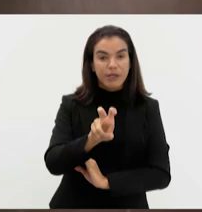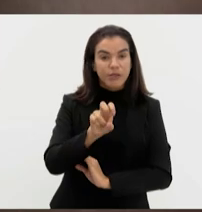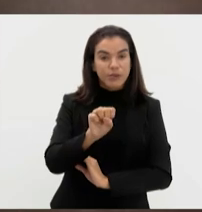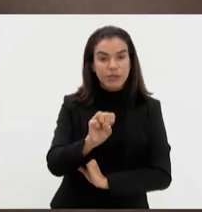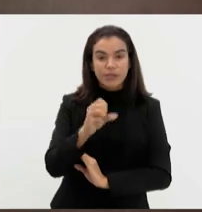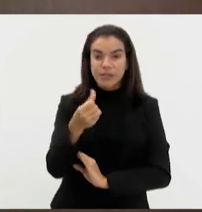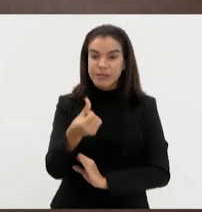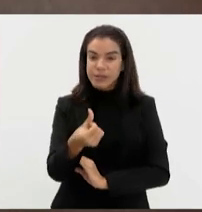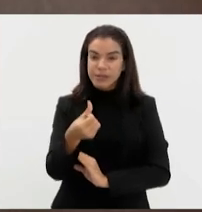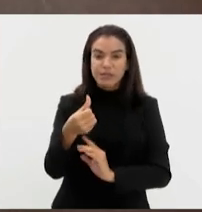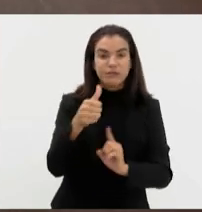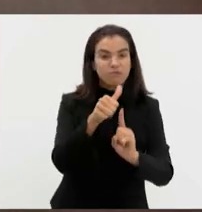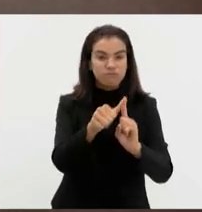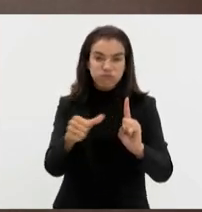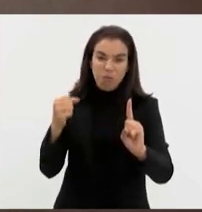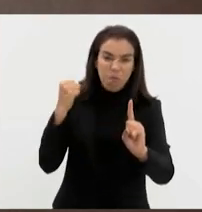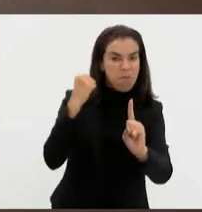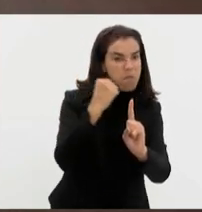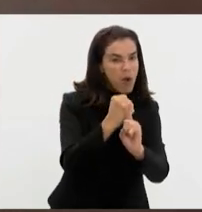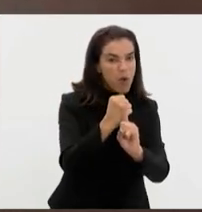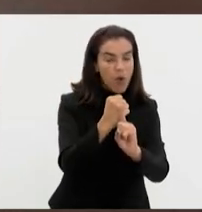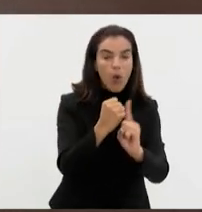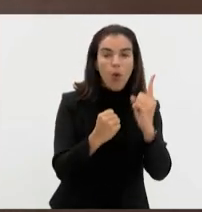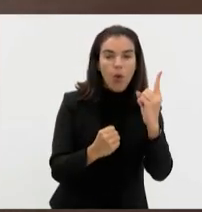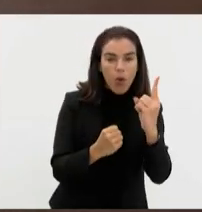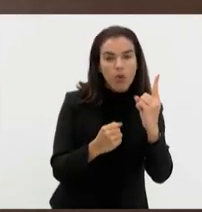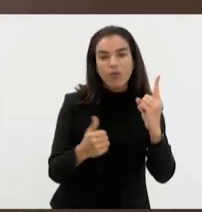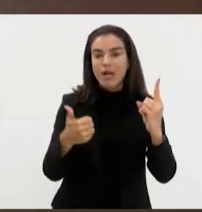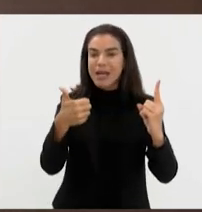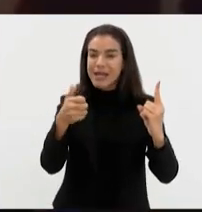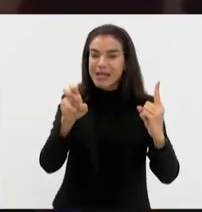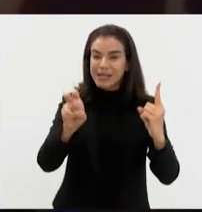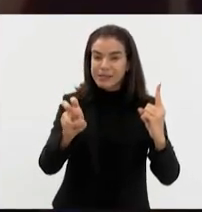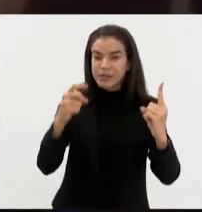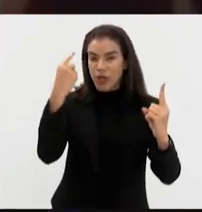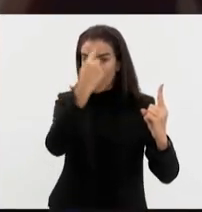586 feminicídios, ou seja, um a cada 15 horas.